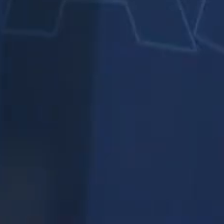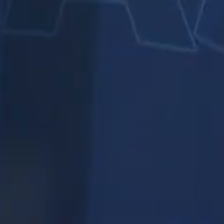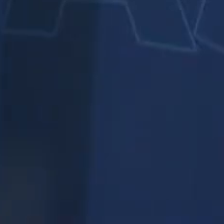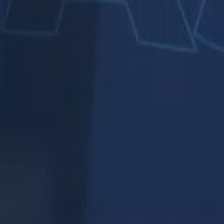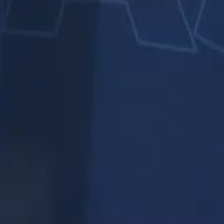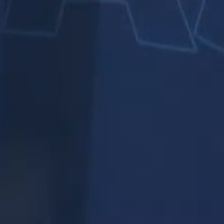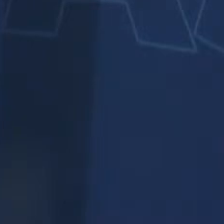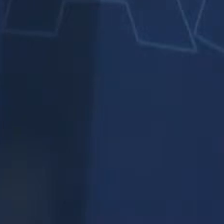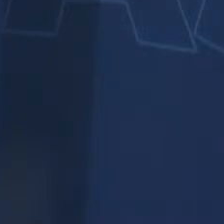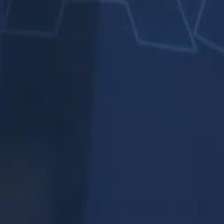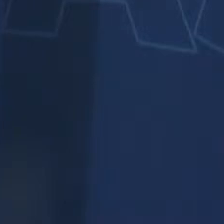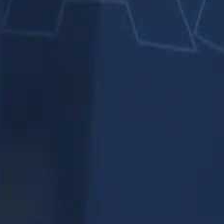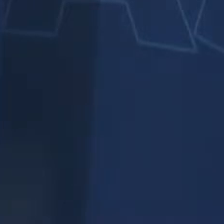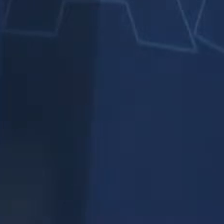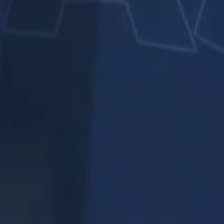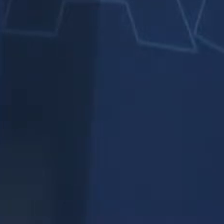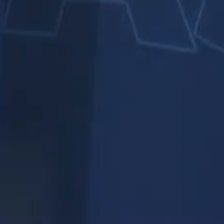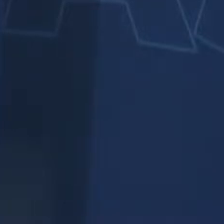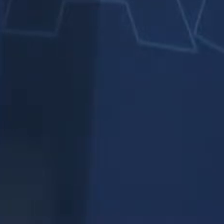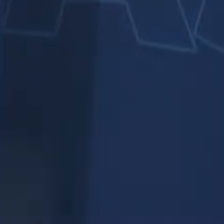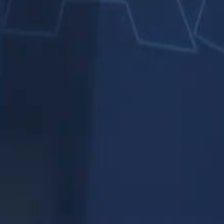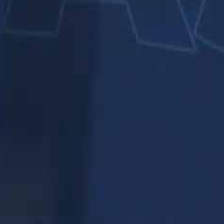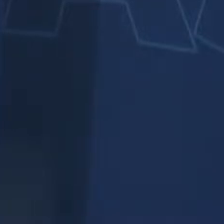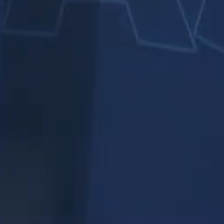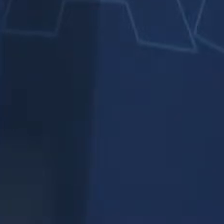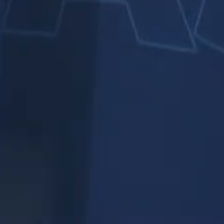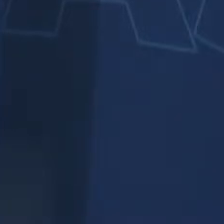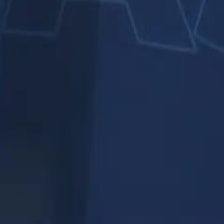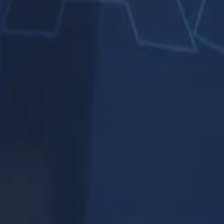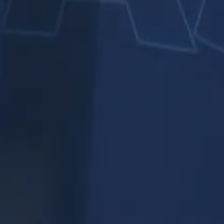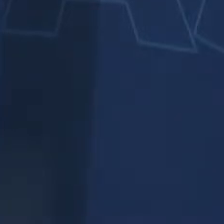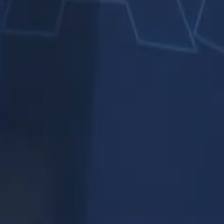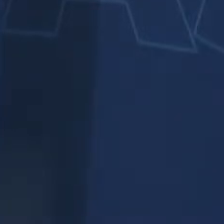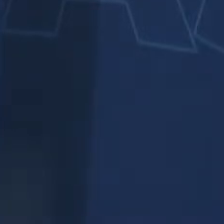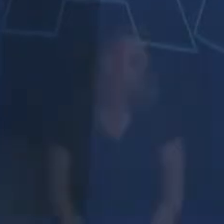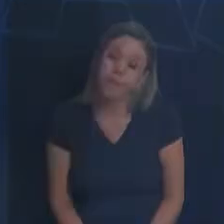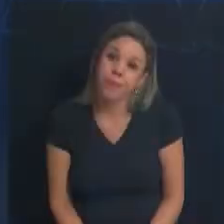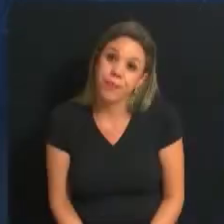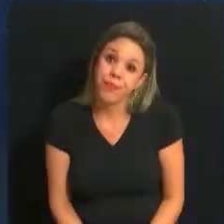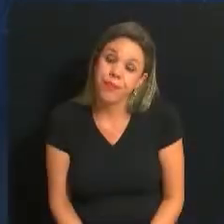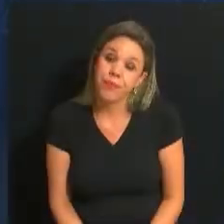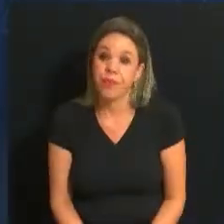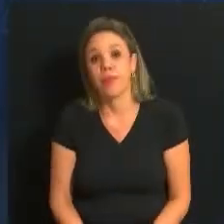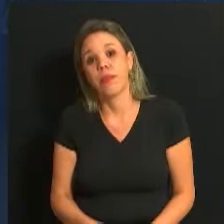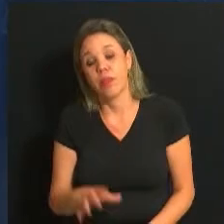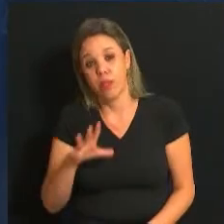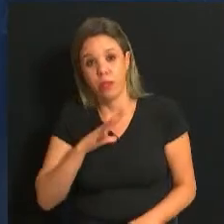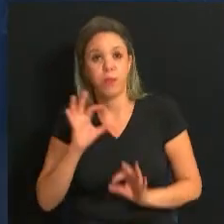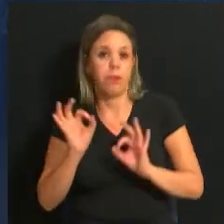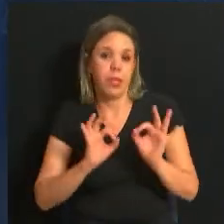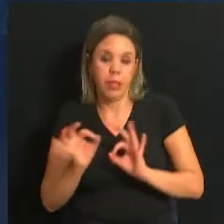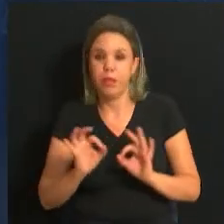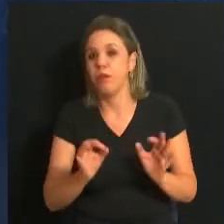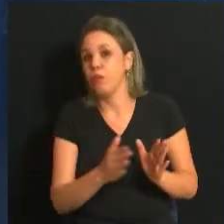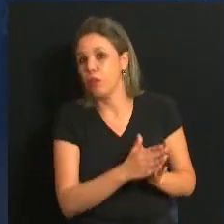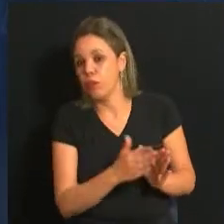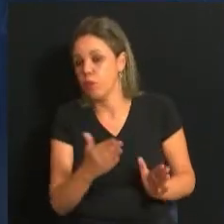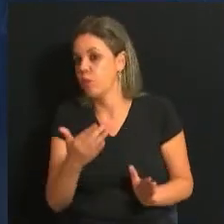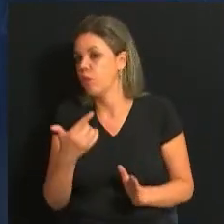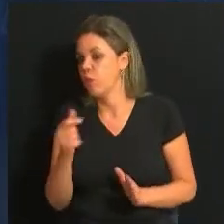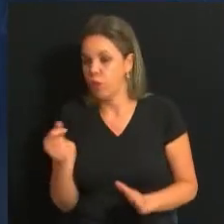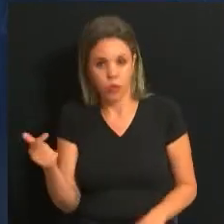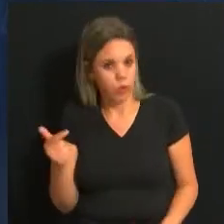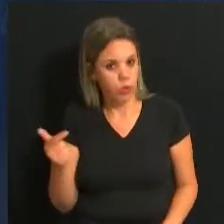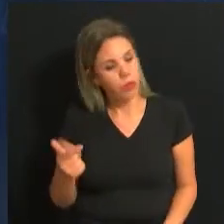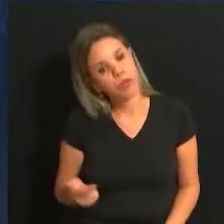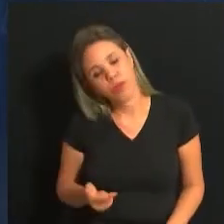O Pulo Futsal, equipe aqui da cidade de Campinas, já está se preparando para esta temporada 2022